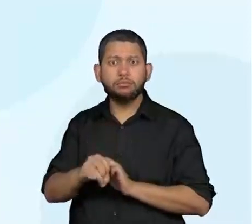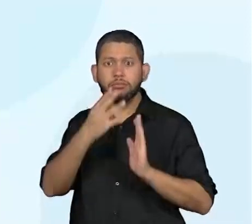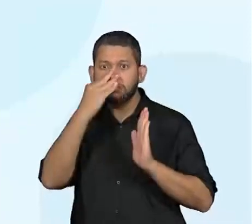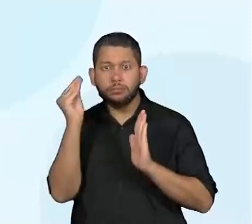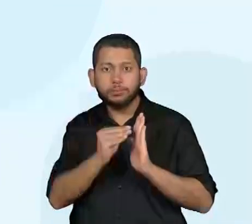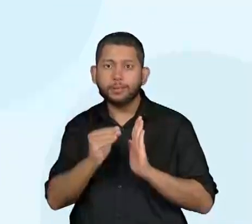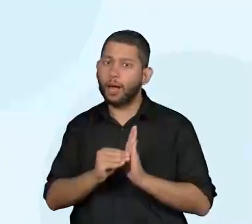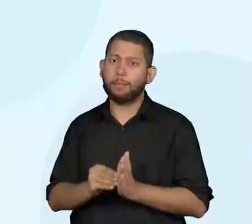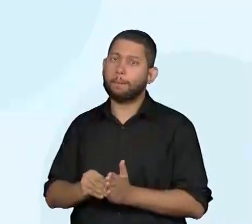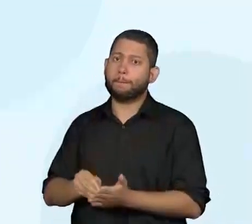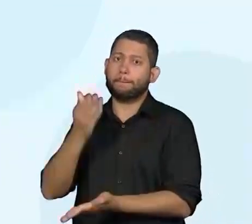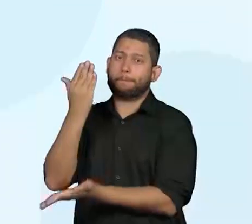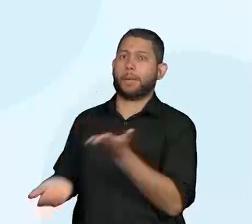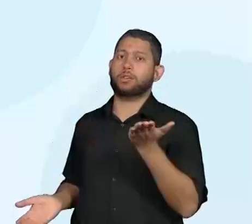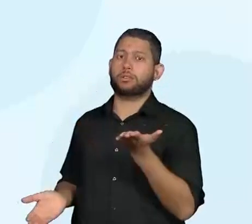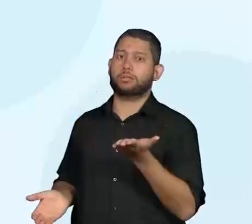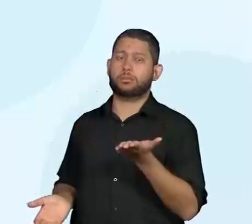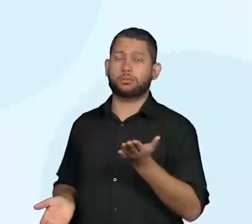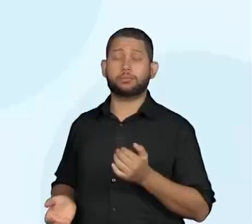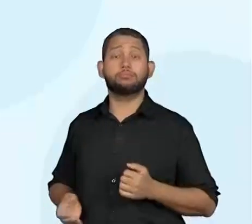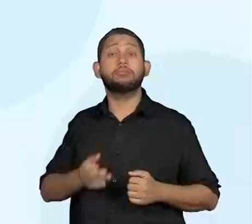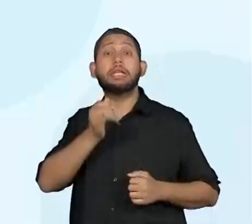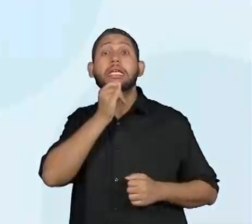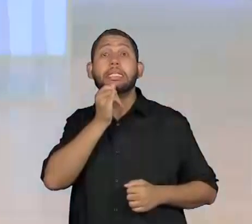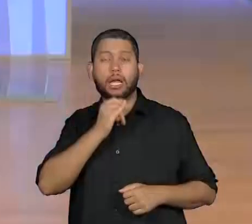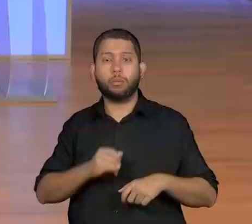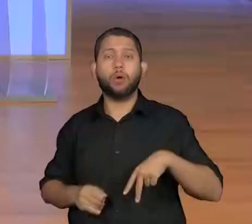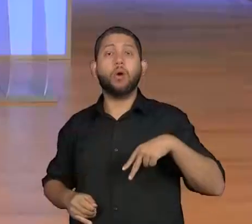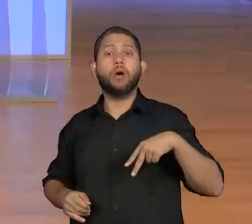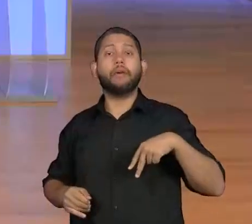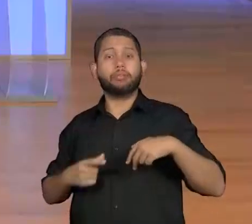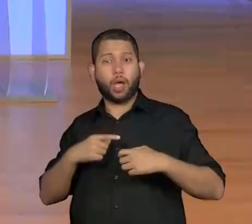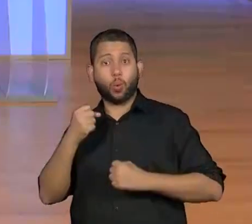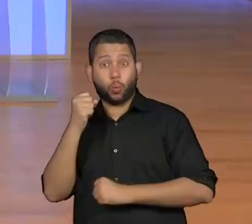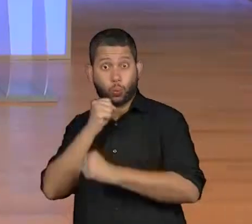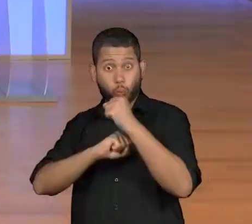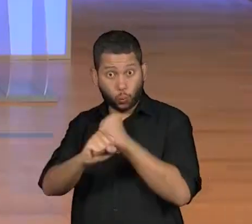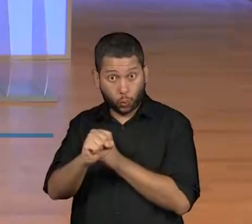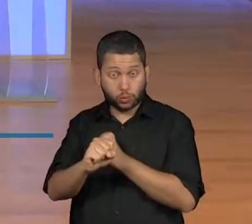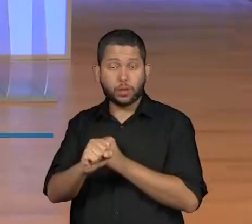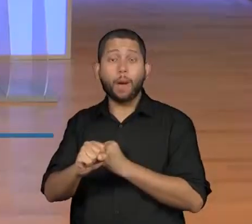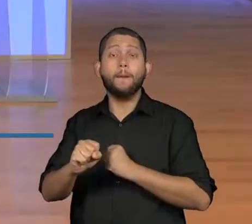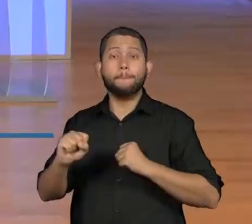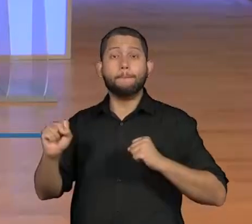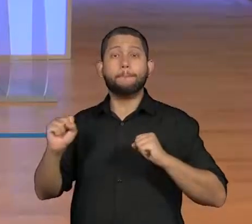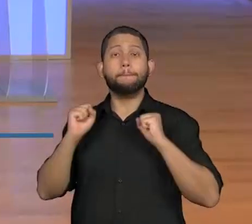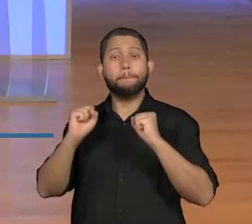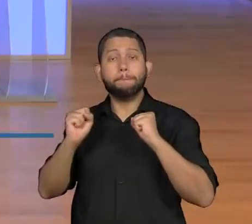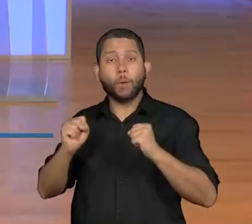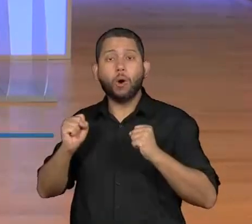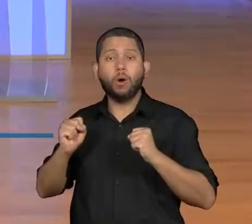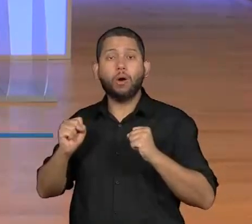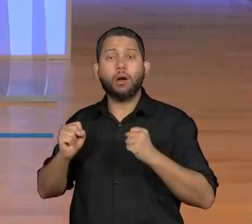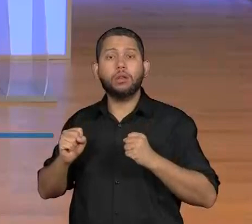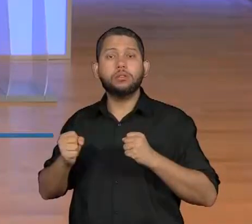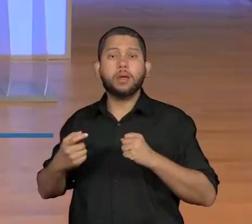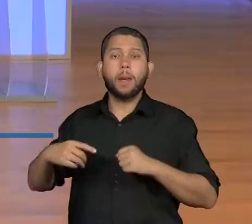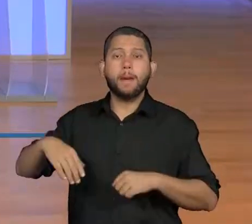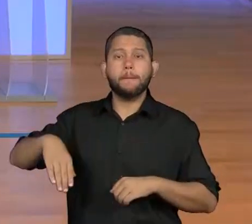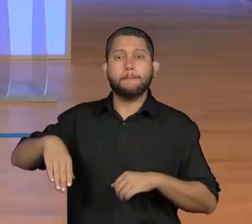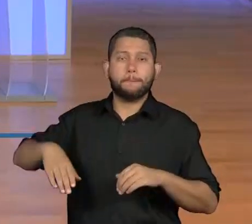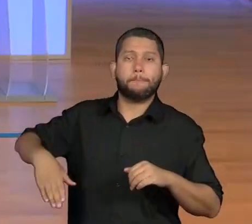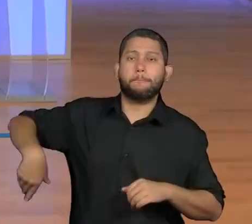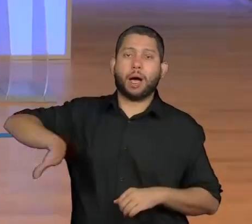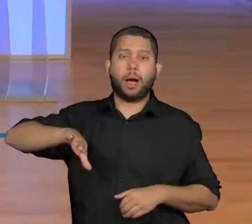regra. Algumas lutas você pode executar alguns golpes que em outras lutas não pode, você deve respeitar isso, né? Porque